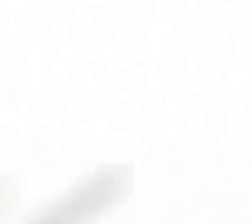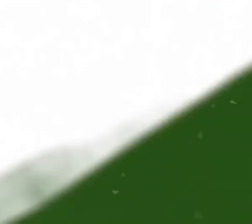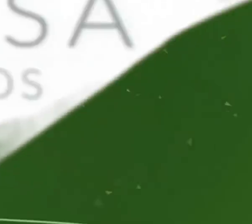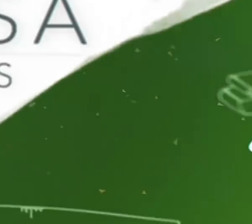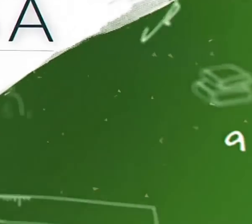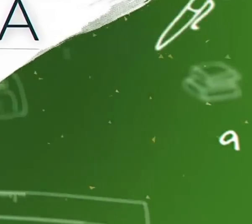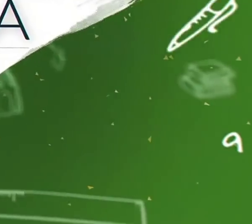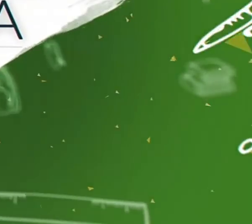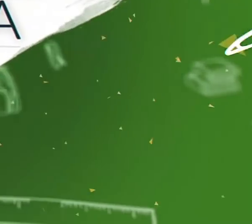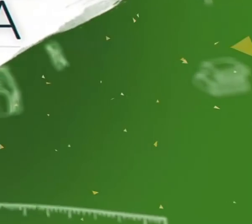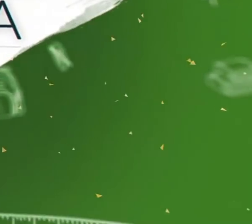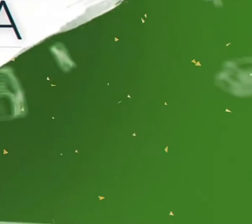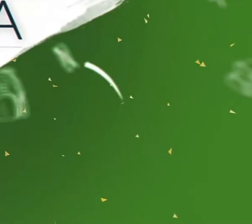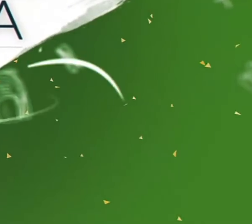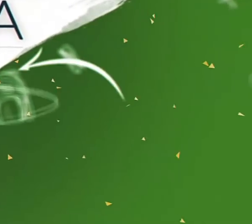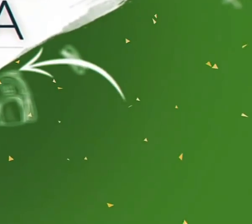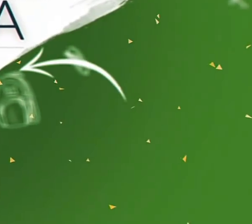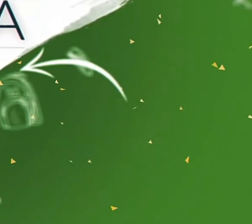mais!